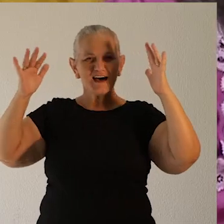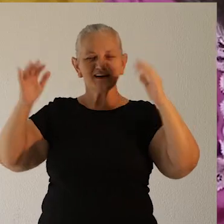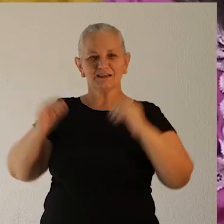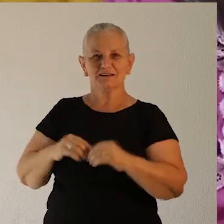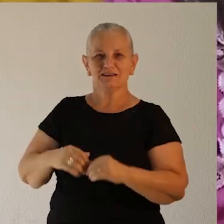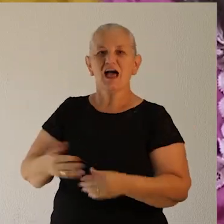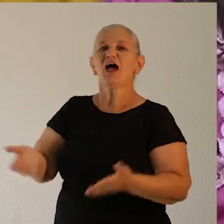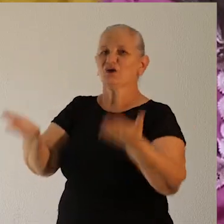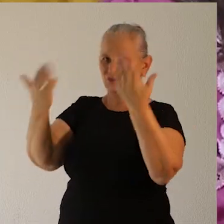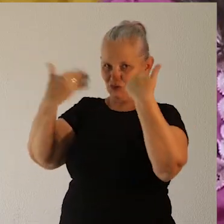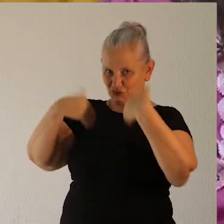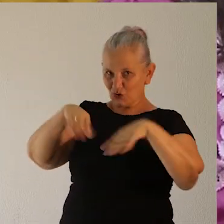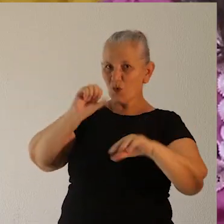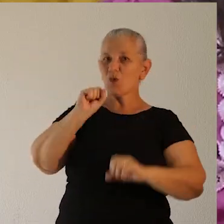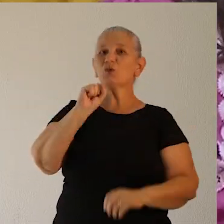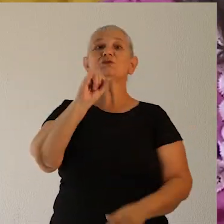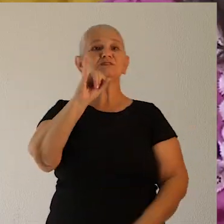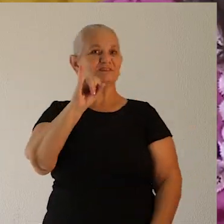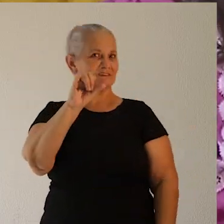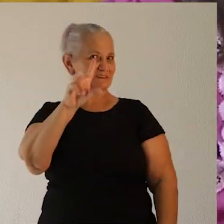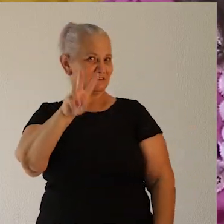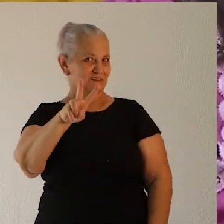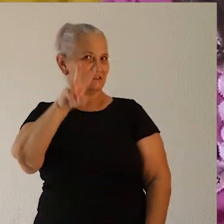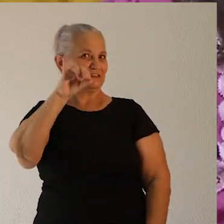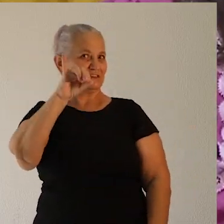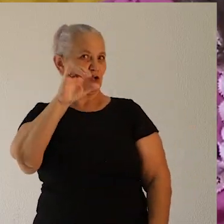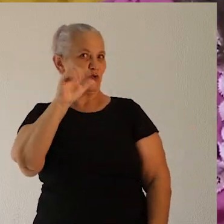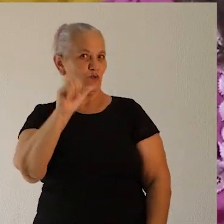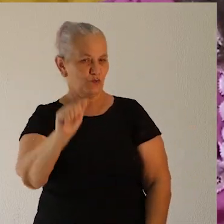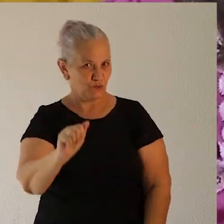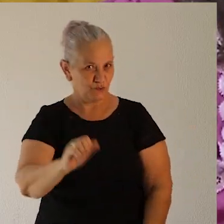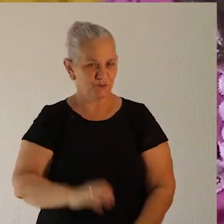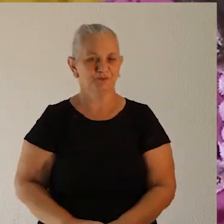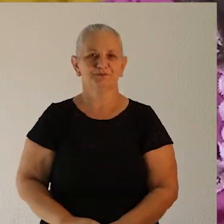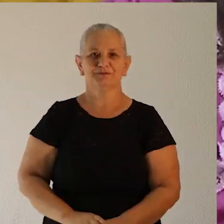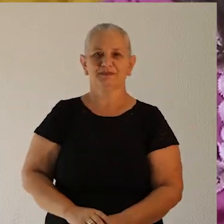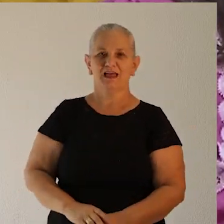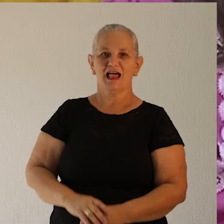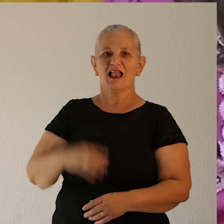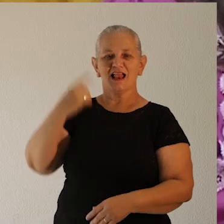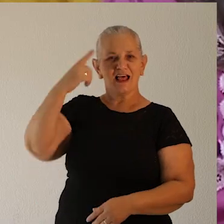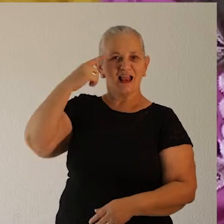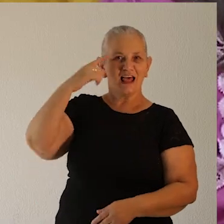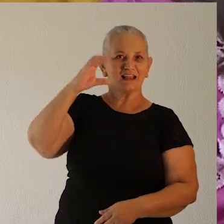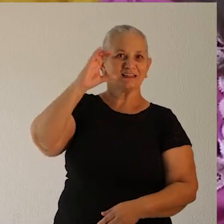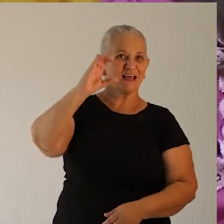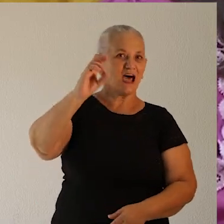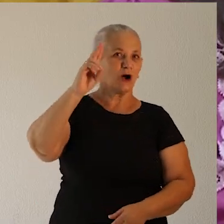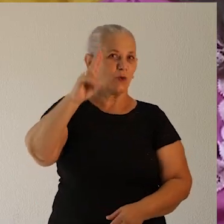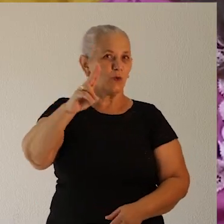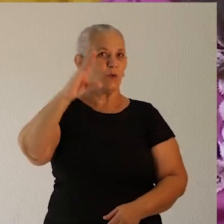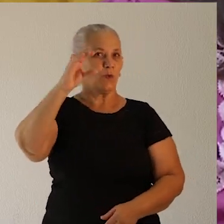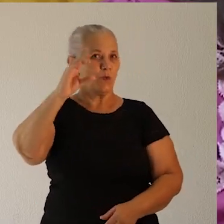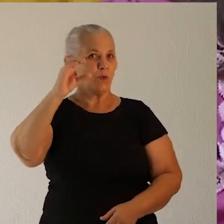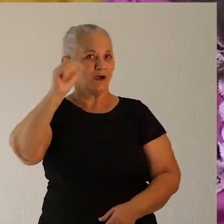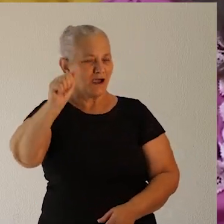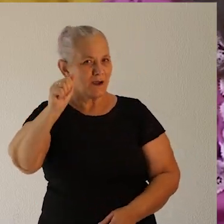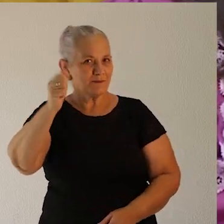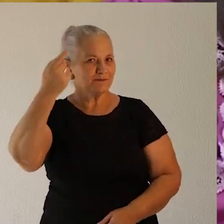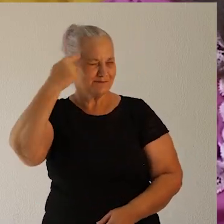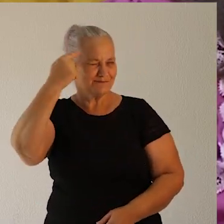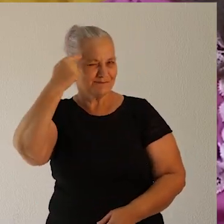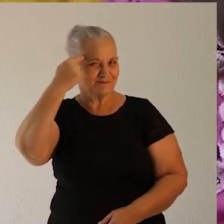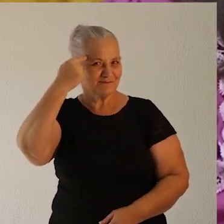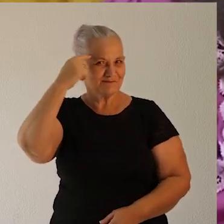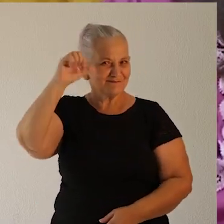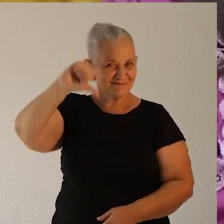sou o Silvio Cuca, o lelé da cuca. Eu sou o Silvio Cuca, lelé da cuca. Se correr a cuca pega, se ficar a